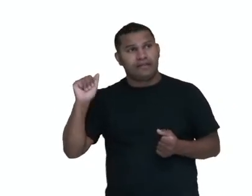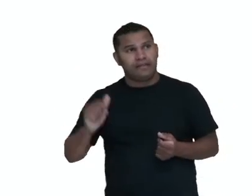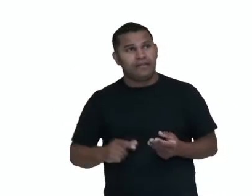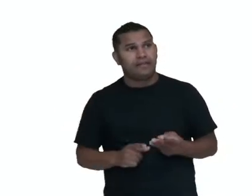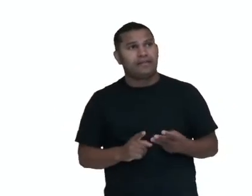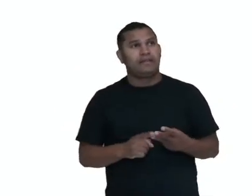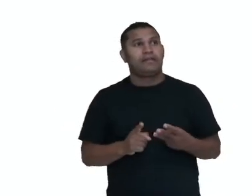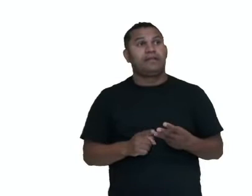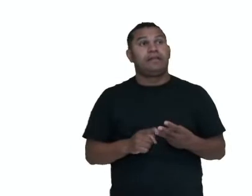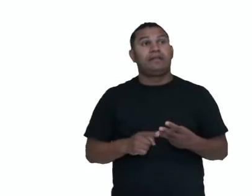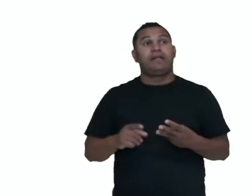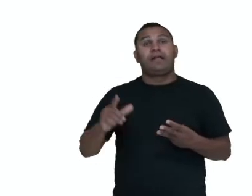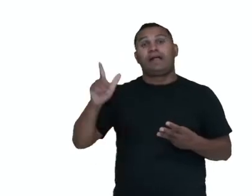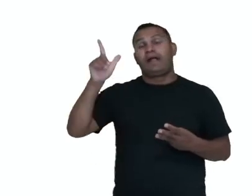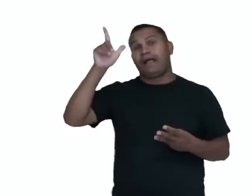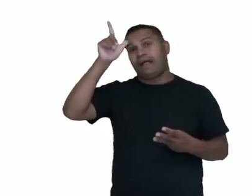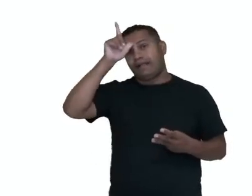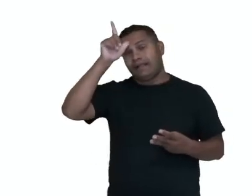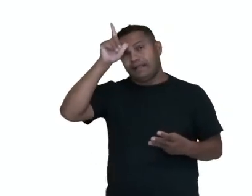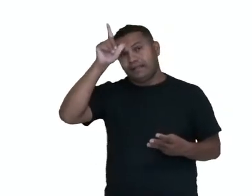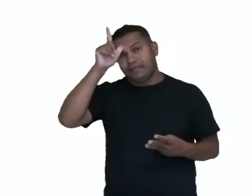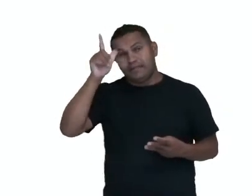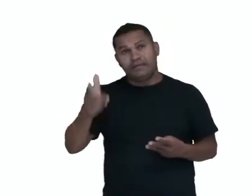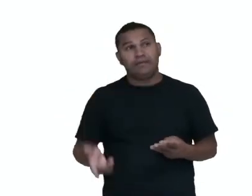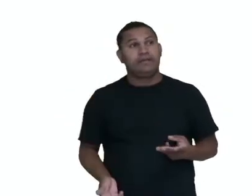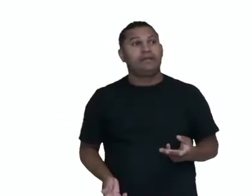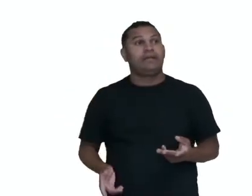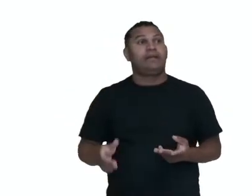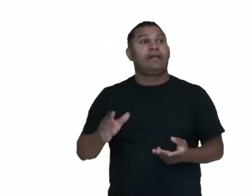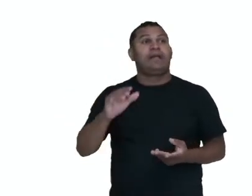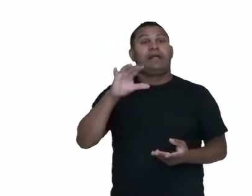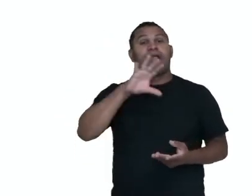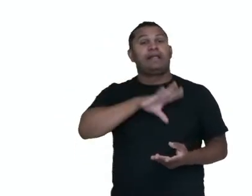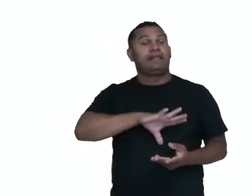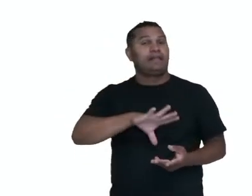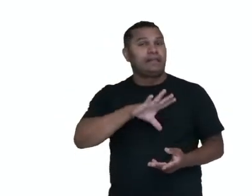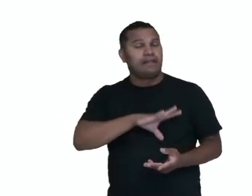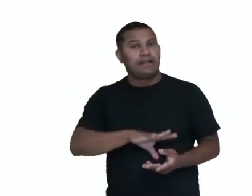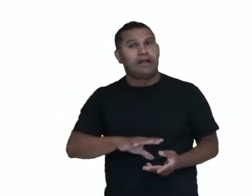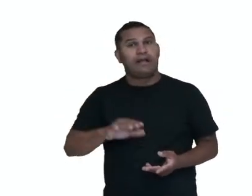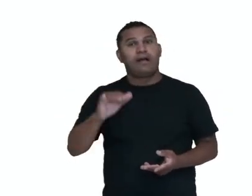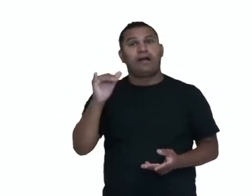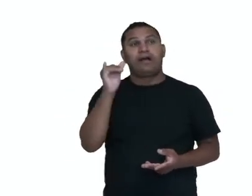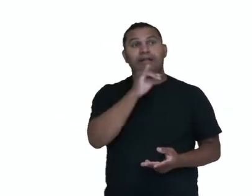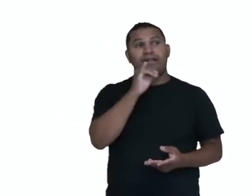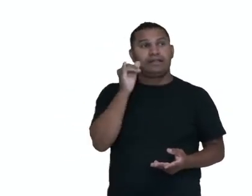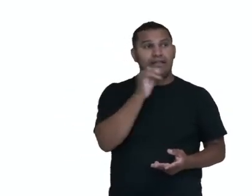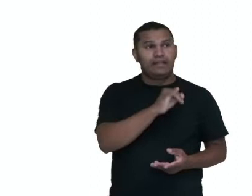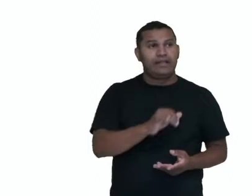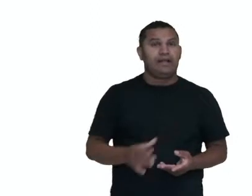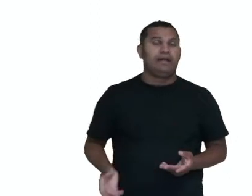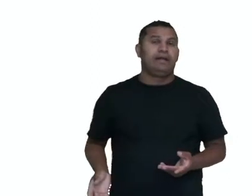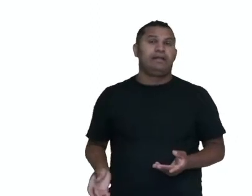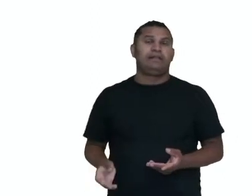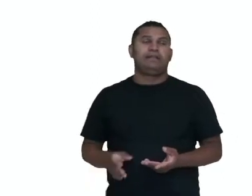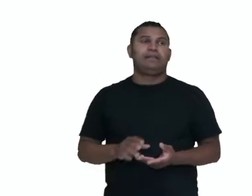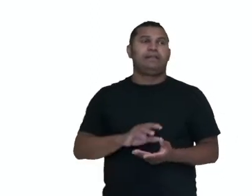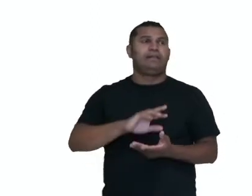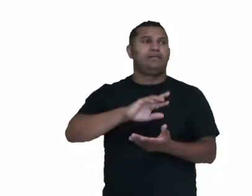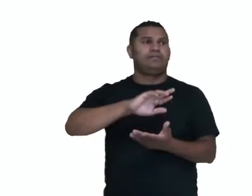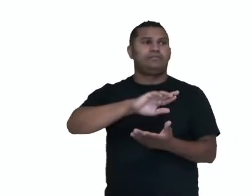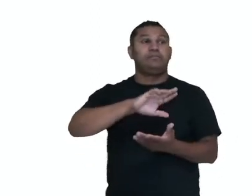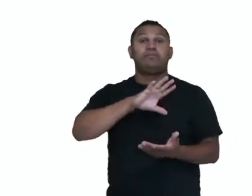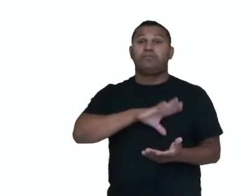meridional e essa região aqui. A Itália, em pontos como Eritreia, Somália, Portugal também fazendo esse